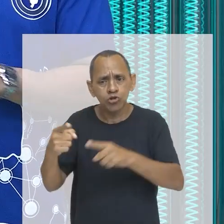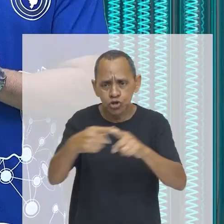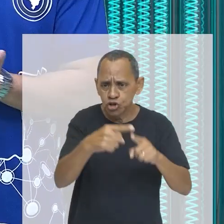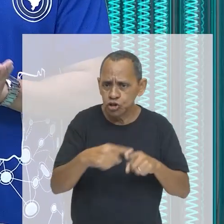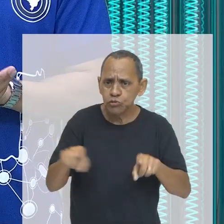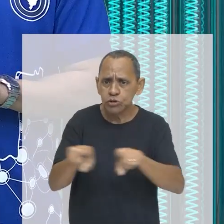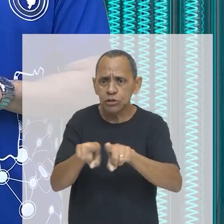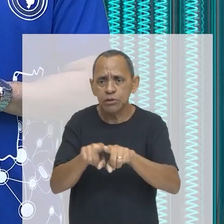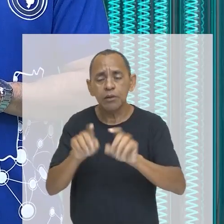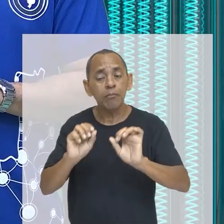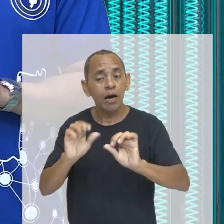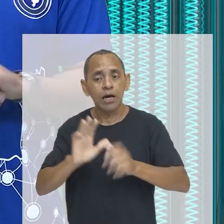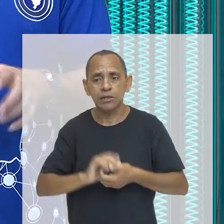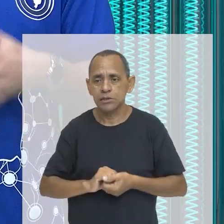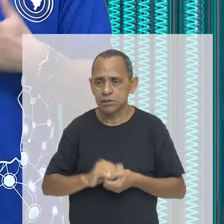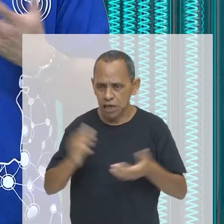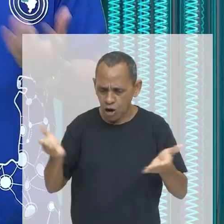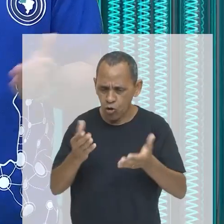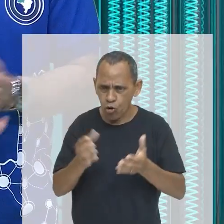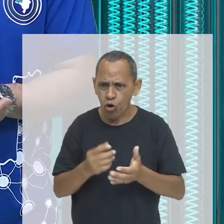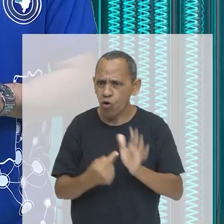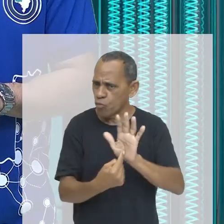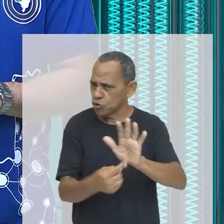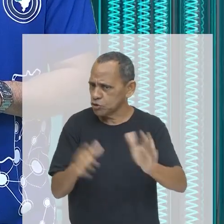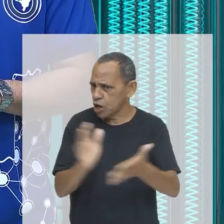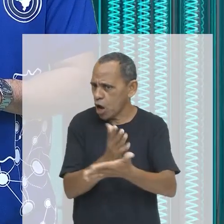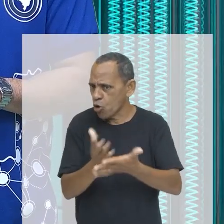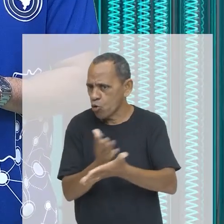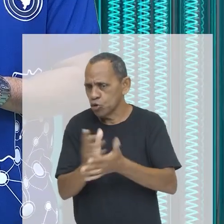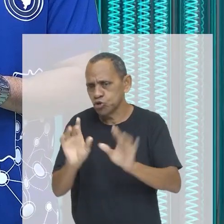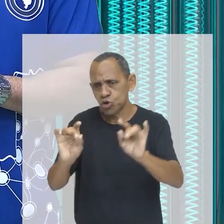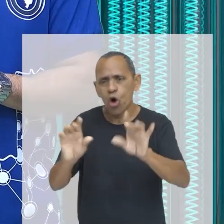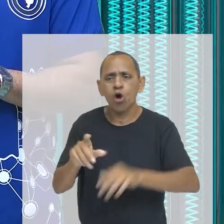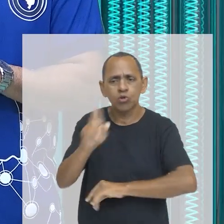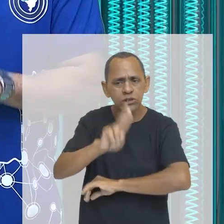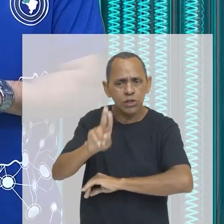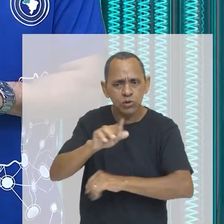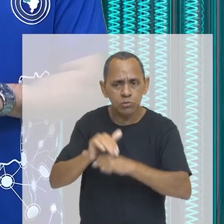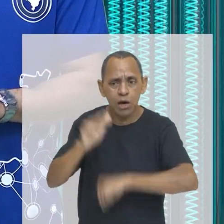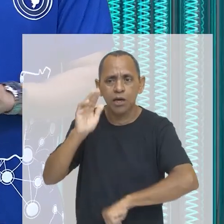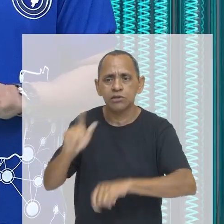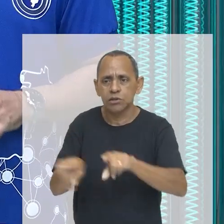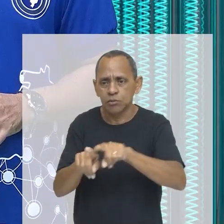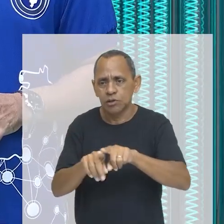conseguiu elencar esses verbos aqui, aqueles que nós mais utilizamos aí no nosso dia a dia,